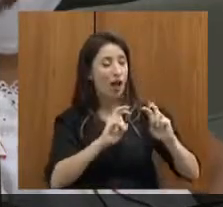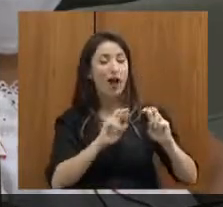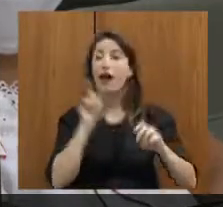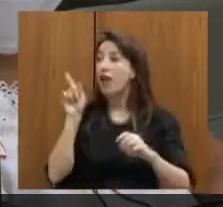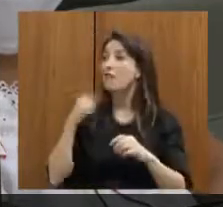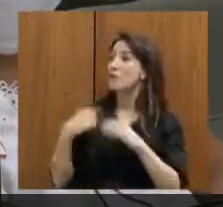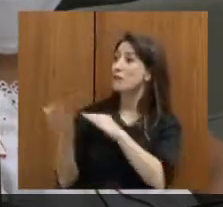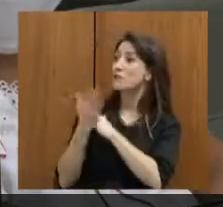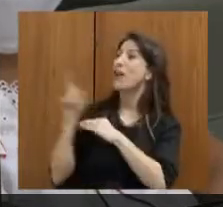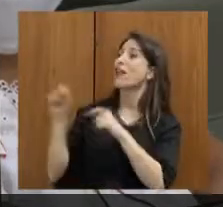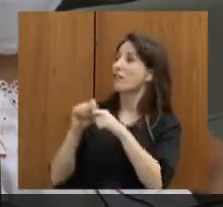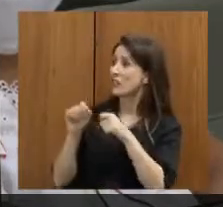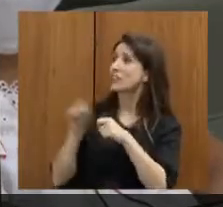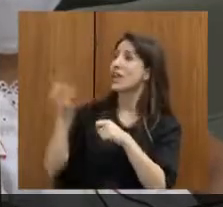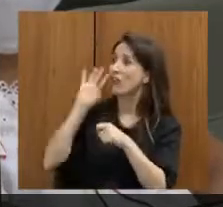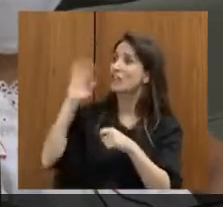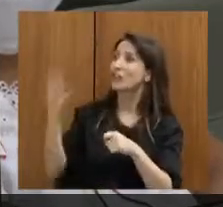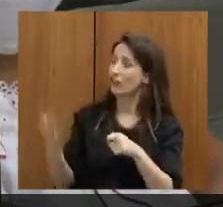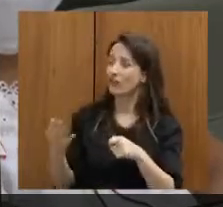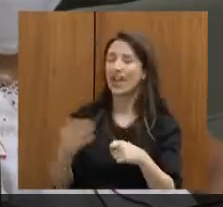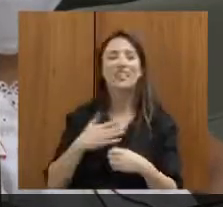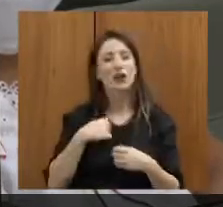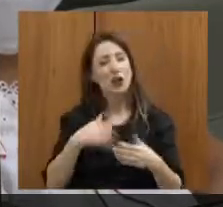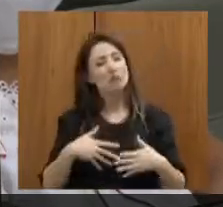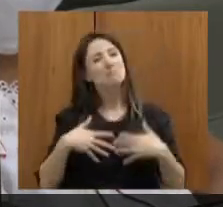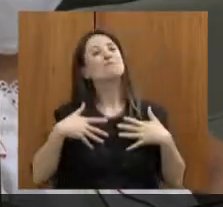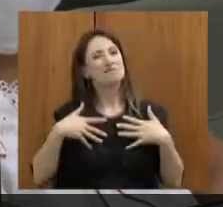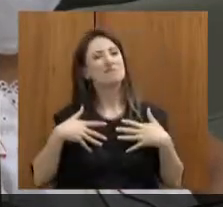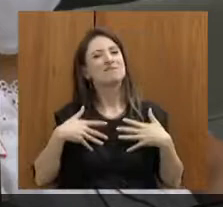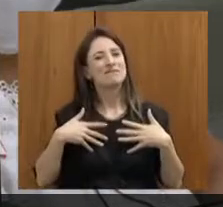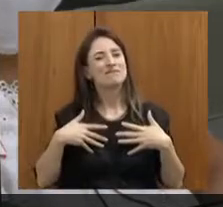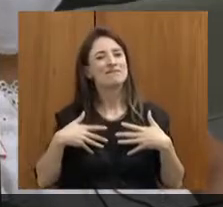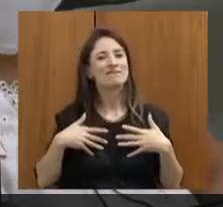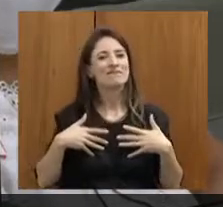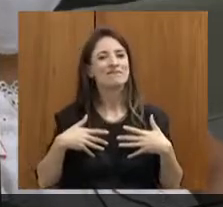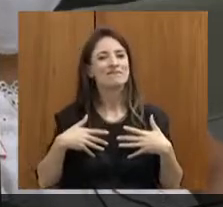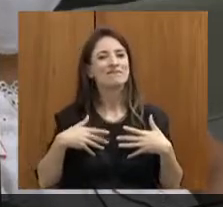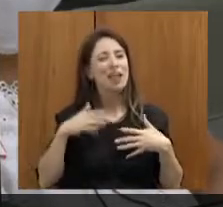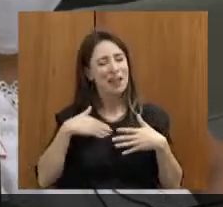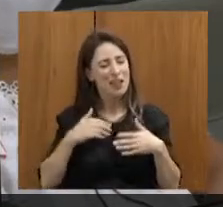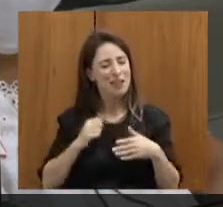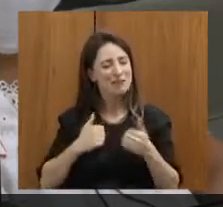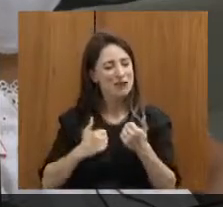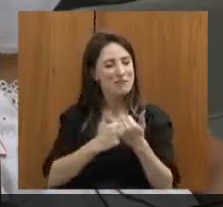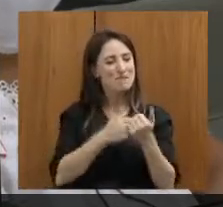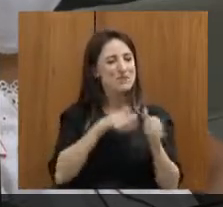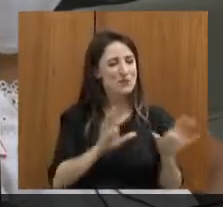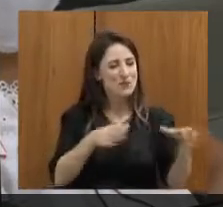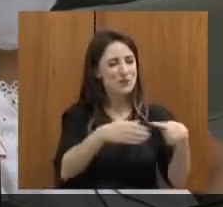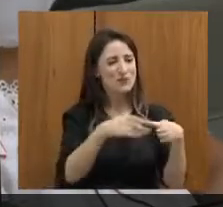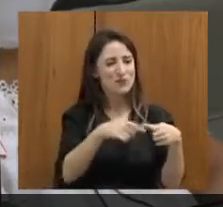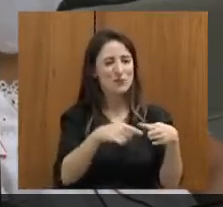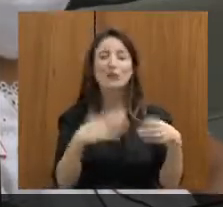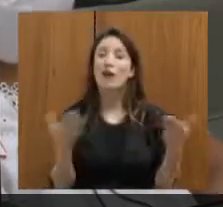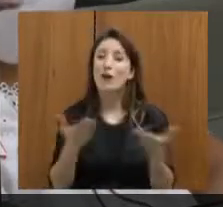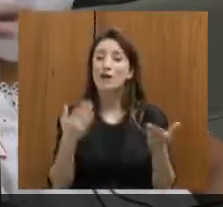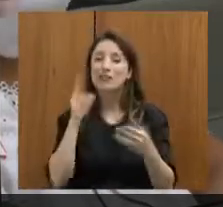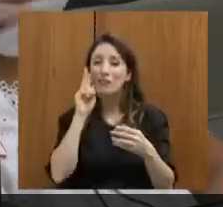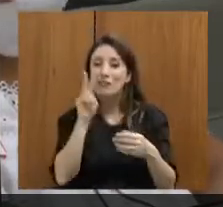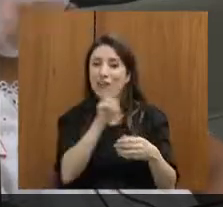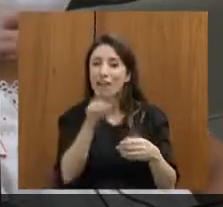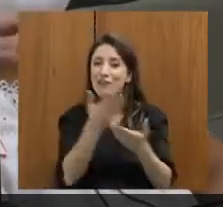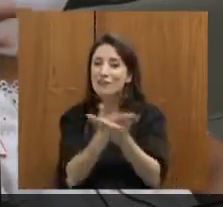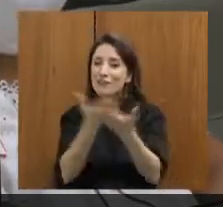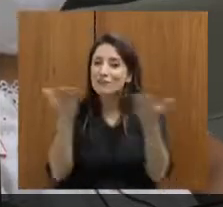que vai fazer minha mãe que vai acontecer minha mãe que vai resolver né então no dia de hoje vendo a bravura que que são vocês aqui que eu